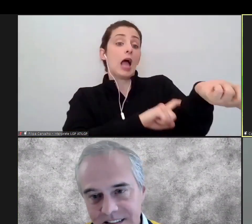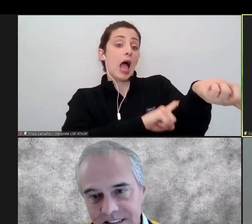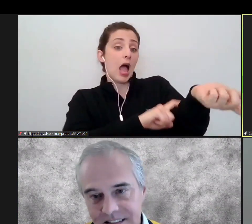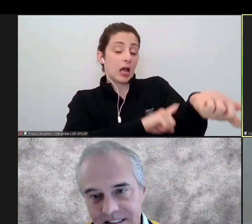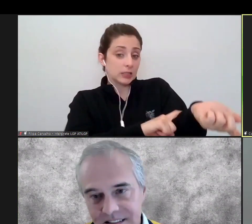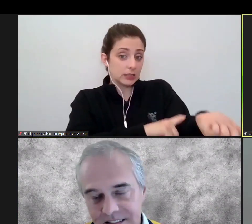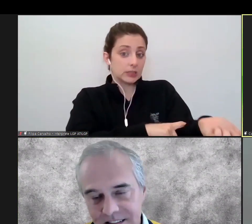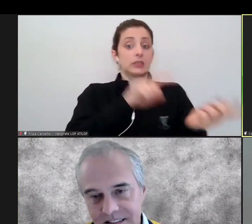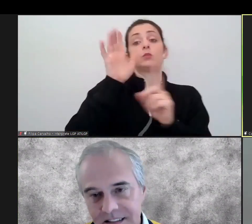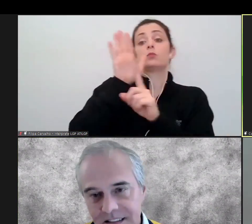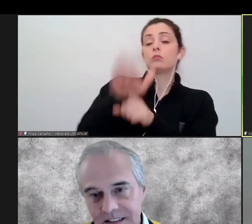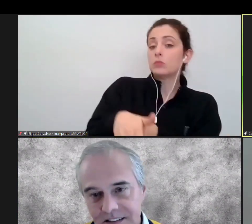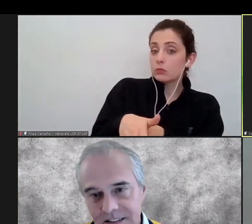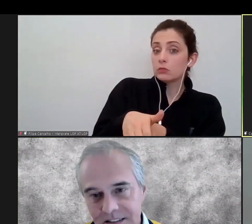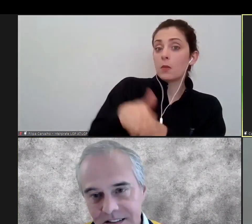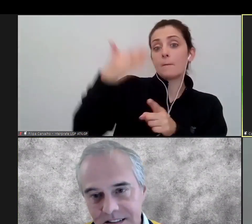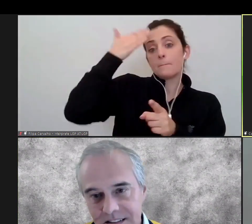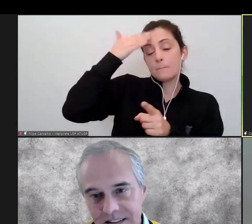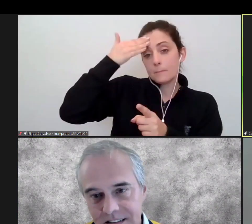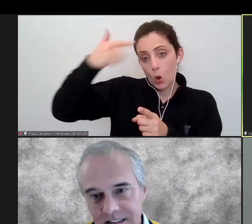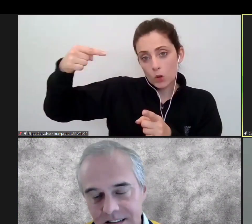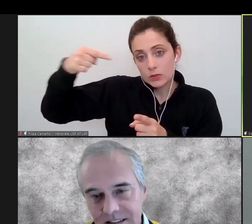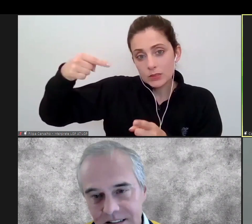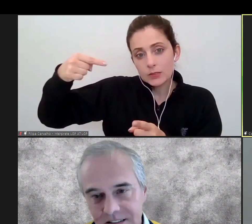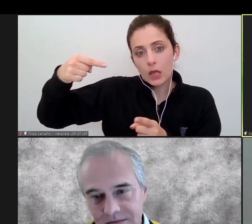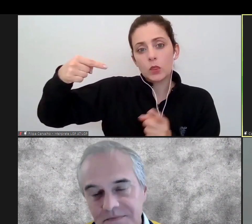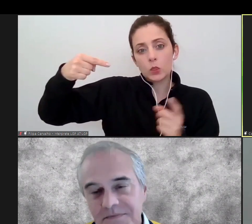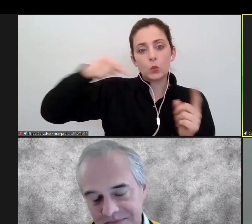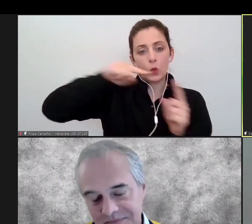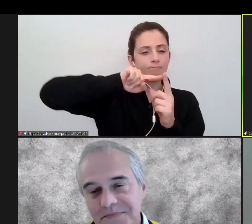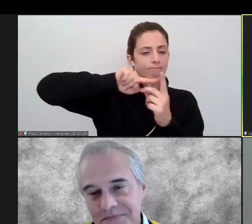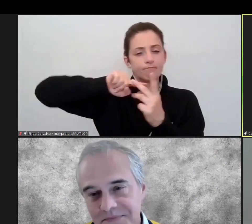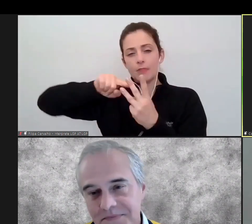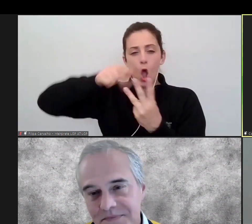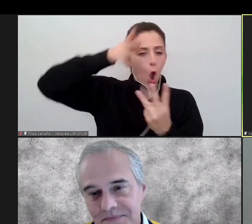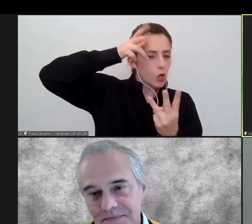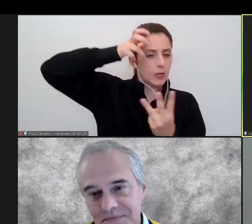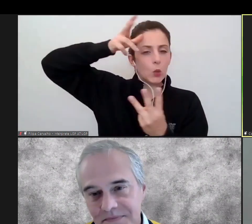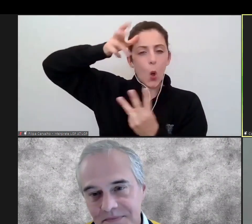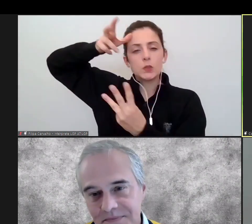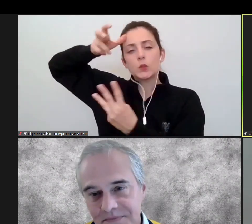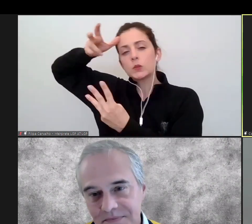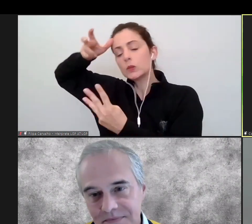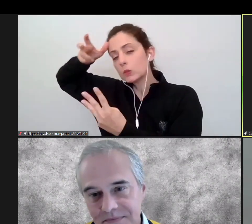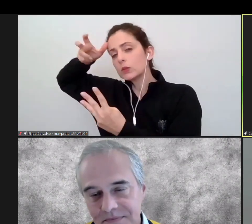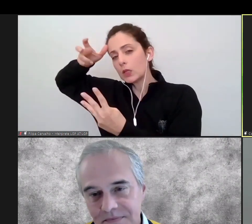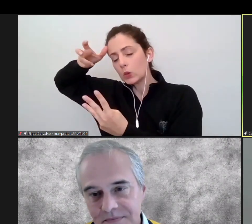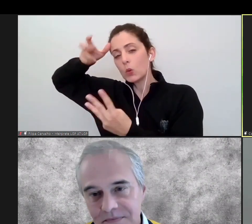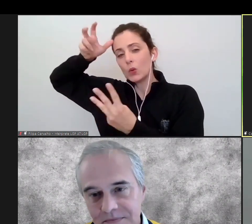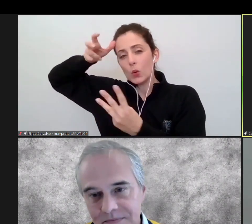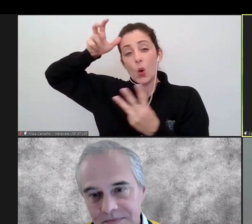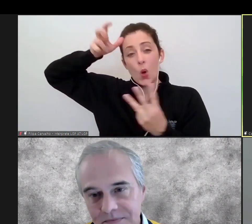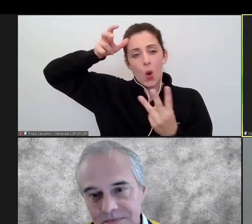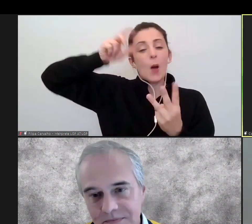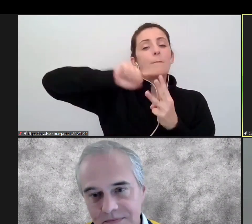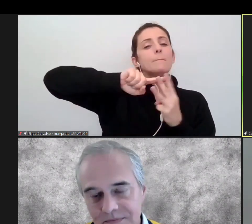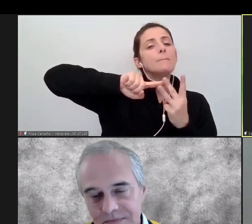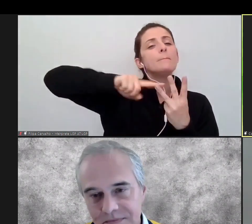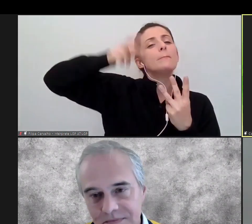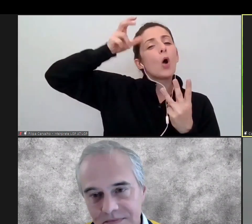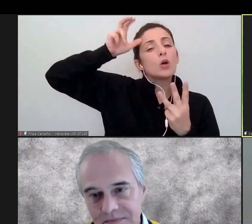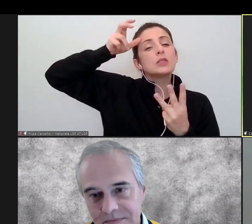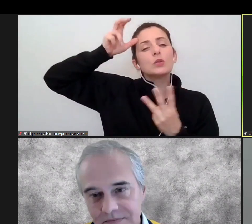temos o preconceito. Por vezes também é uma questão aqui de confusão de conceitos, não é? De alguma maneira. Mas não me cabe a mim responder. Agora, o Luís José da